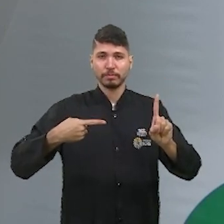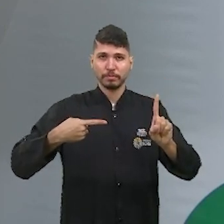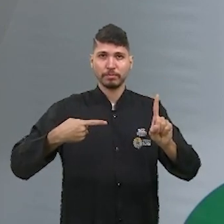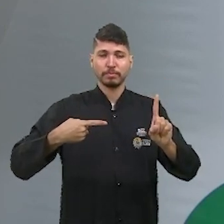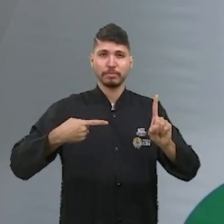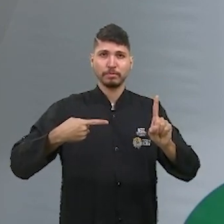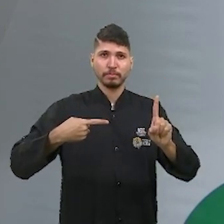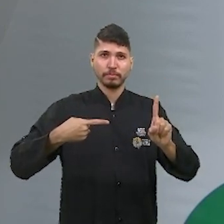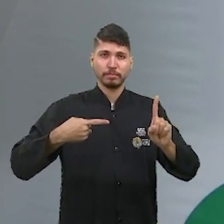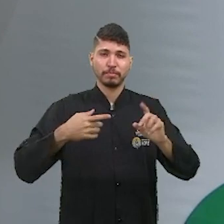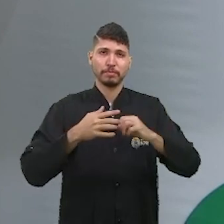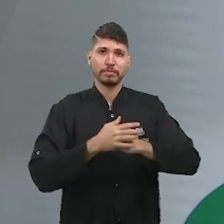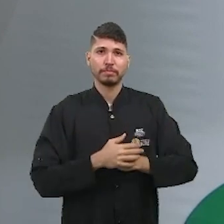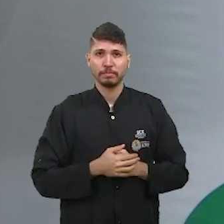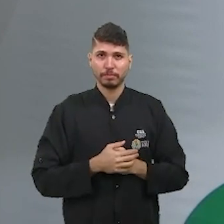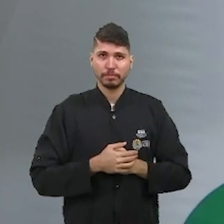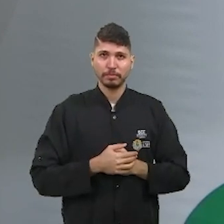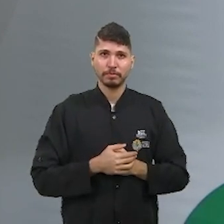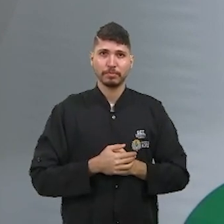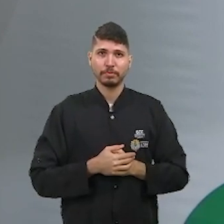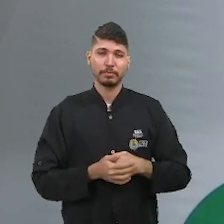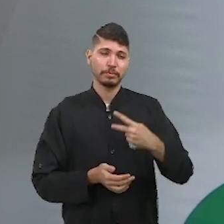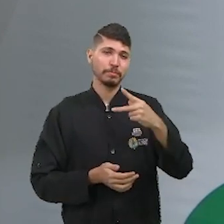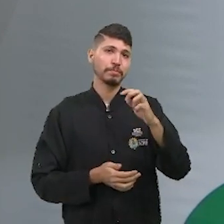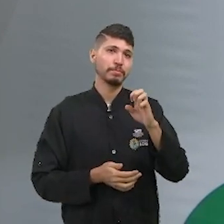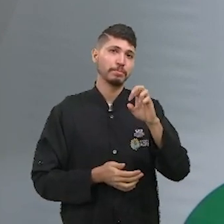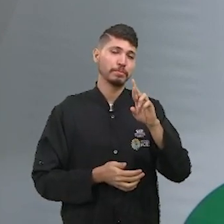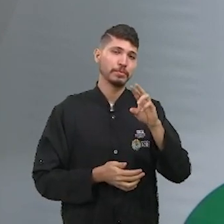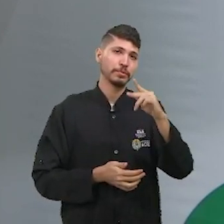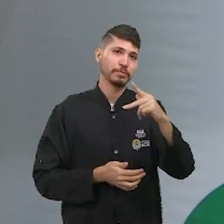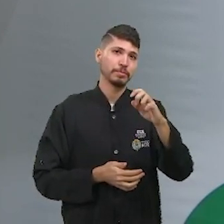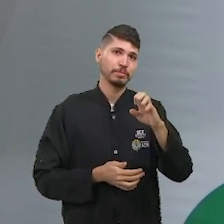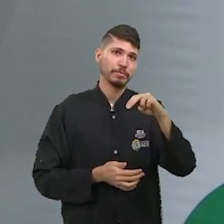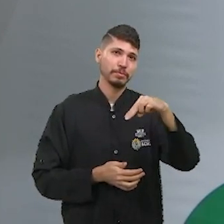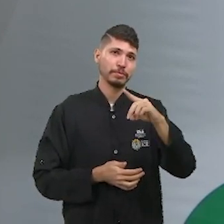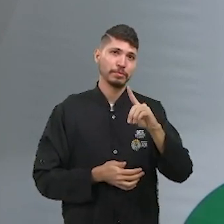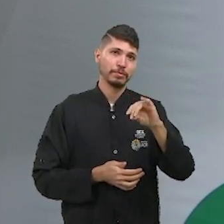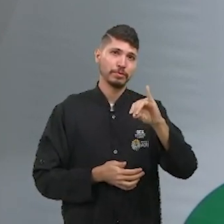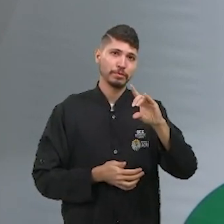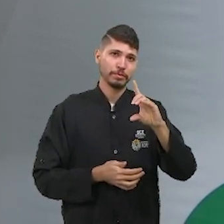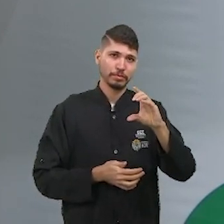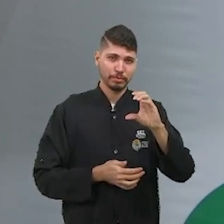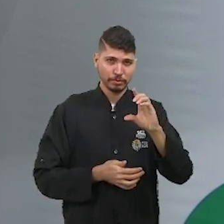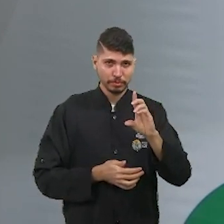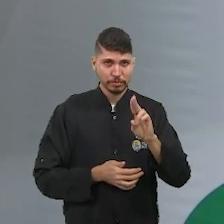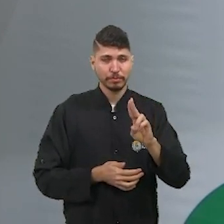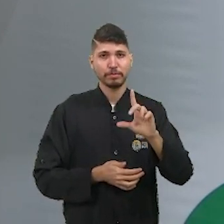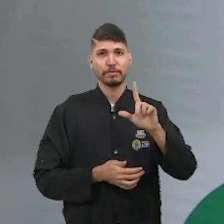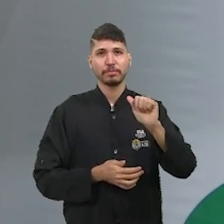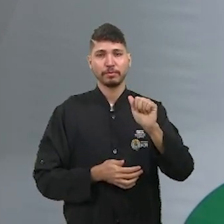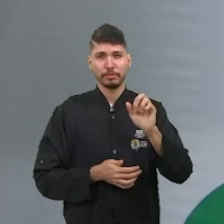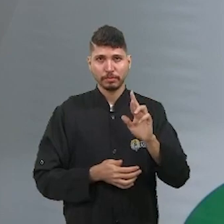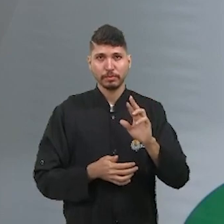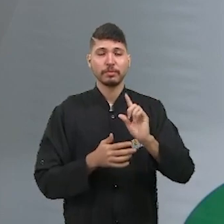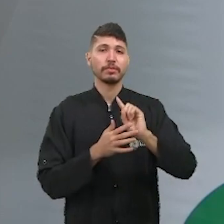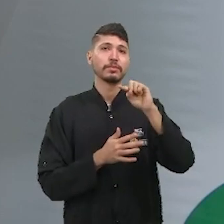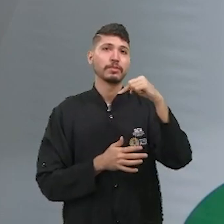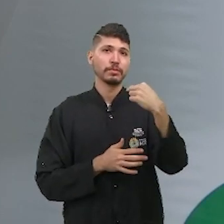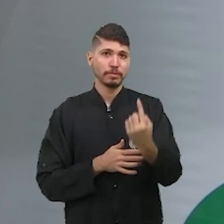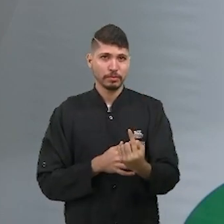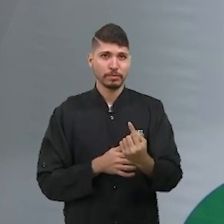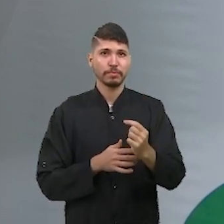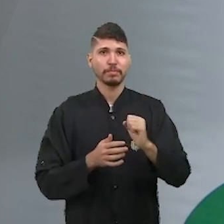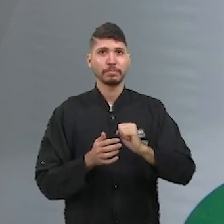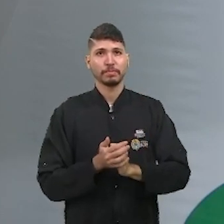você construa aquela circunf esses como nós vimos nas aulas anteriores feito isso você pega